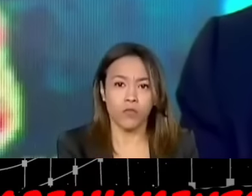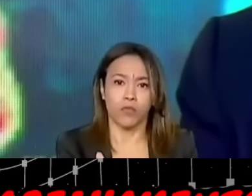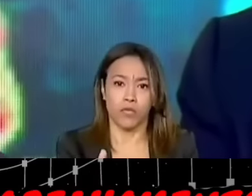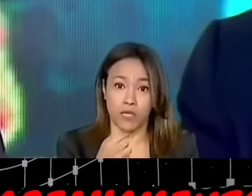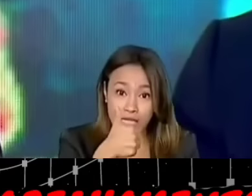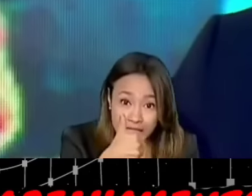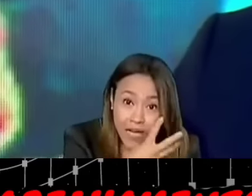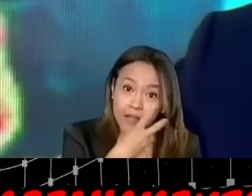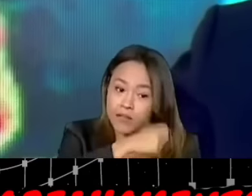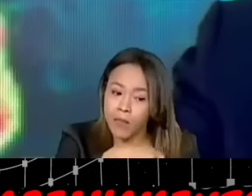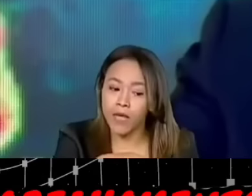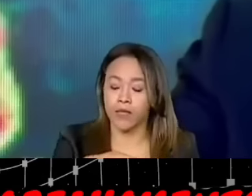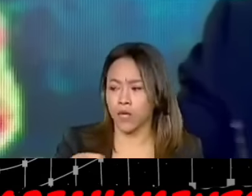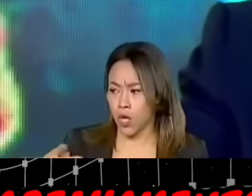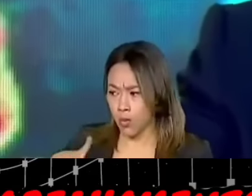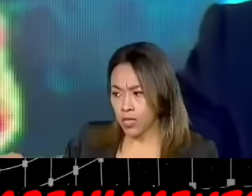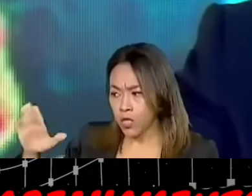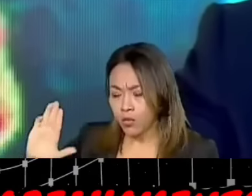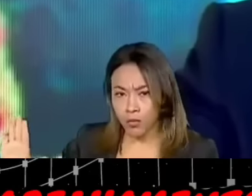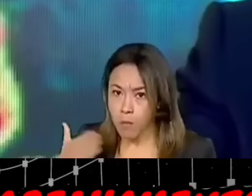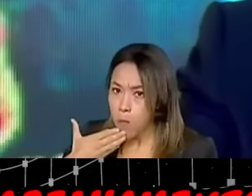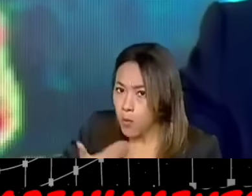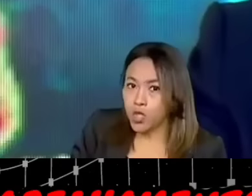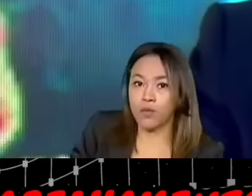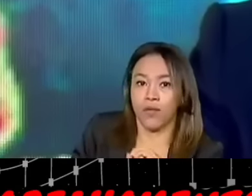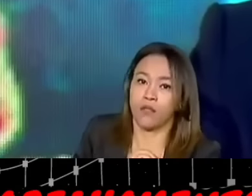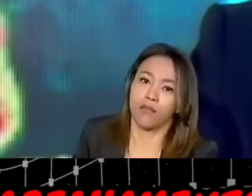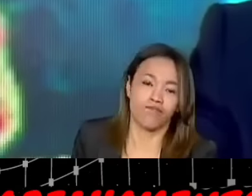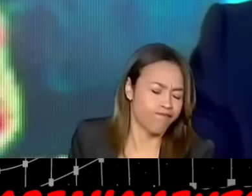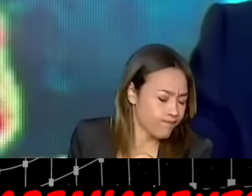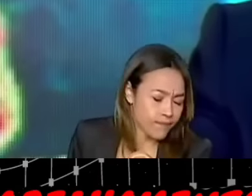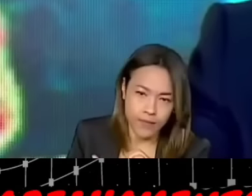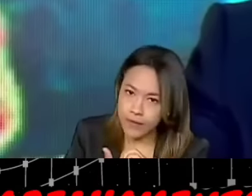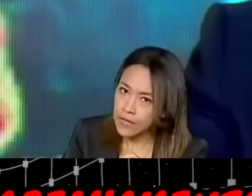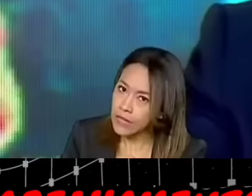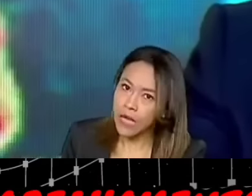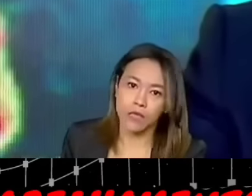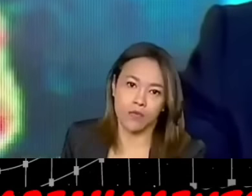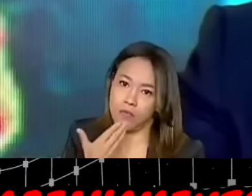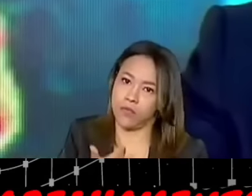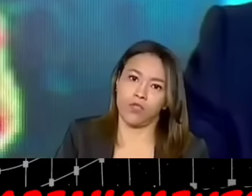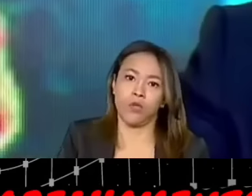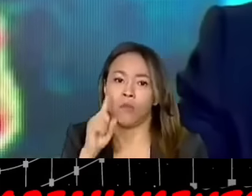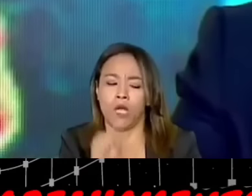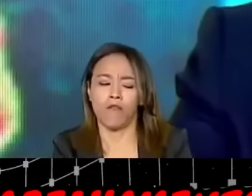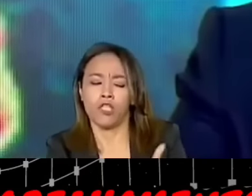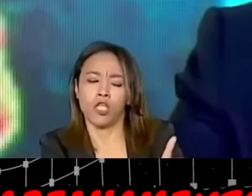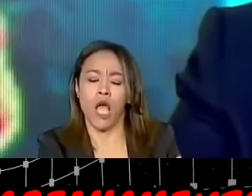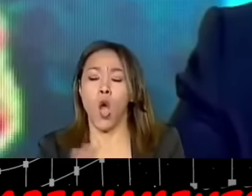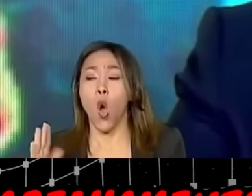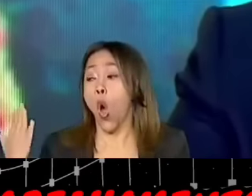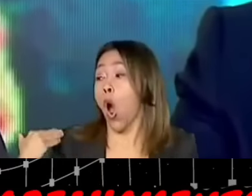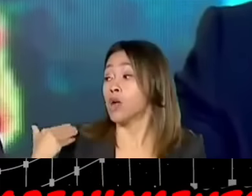o presidente da República não me pediu nada. Nada. Nem para investigar, nem para deixar de